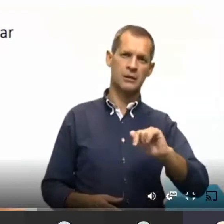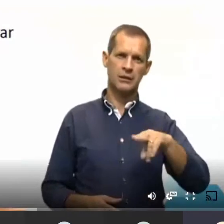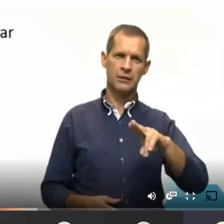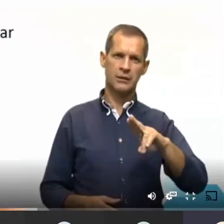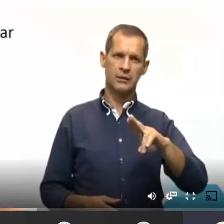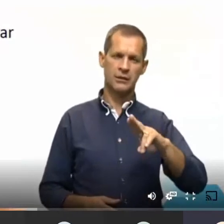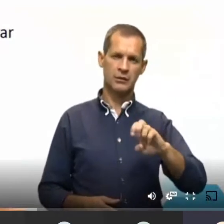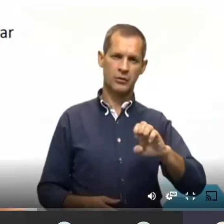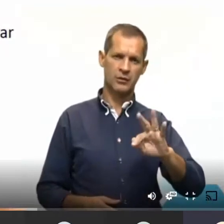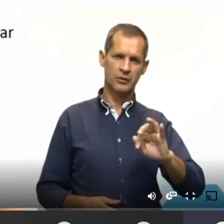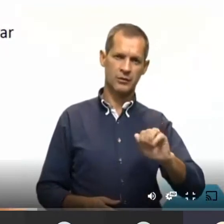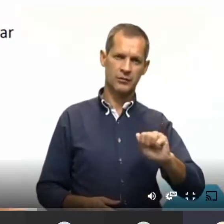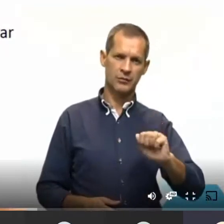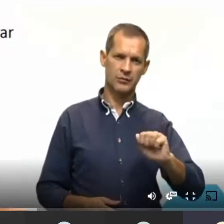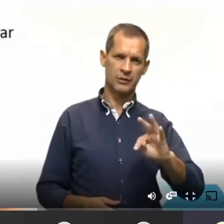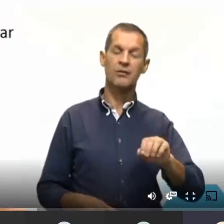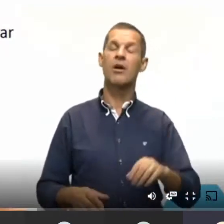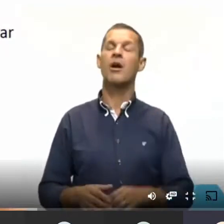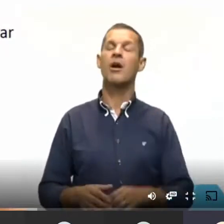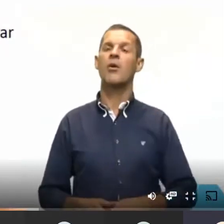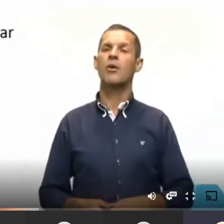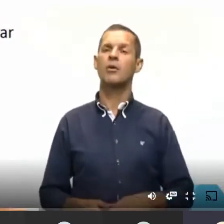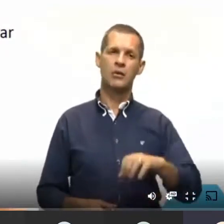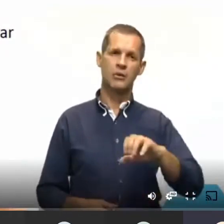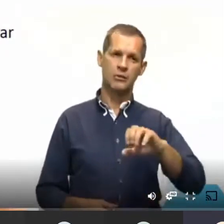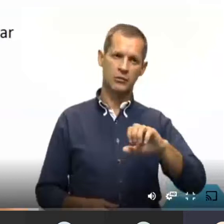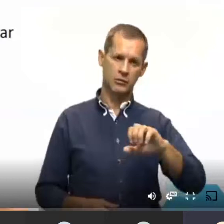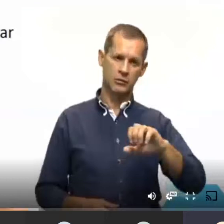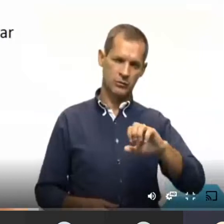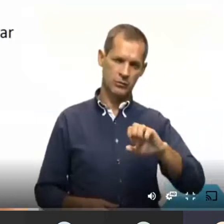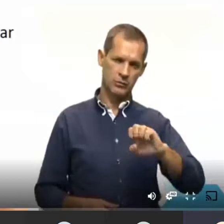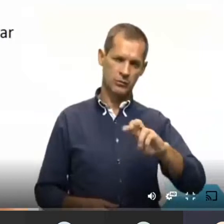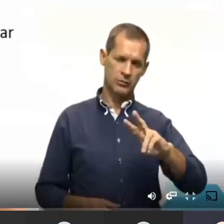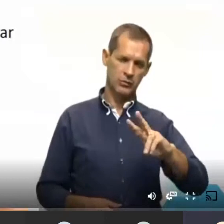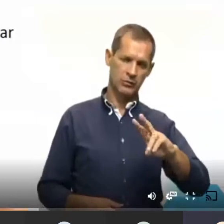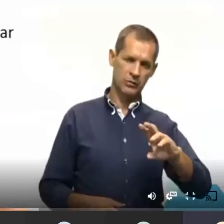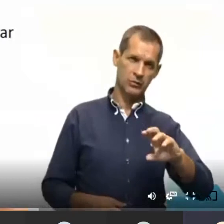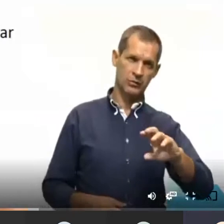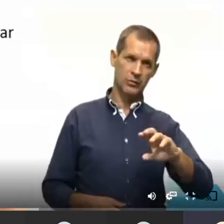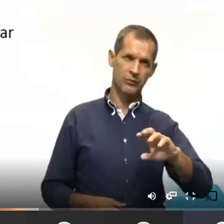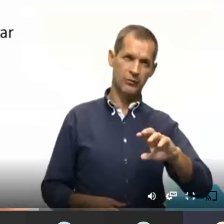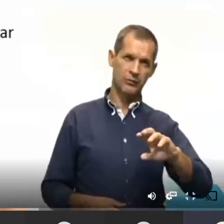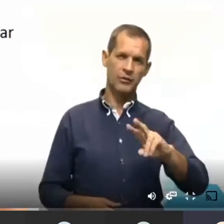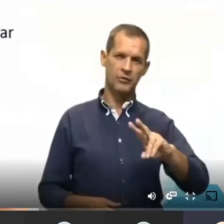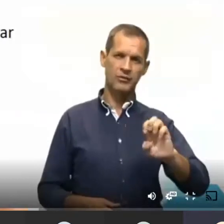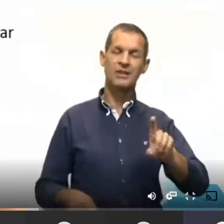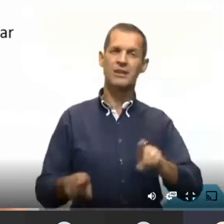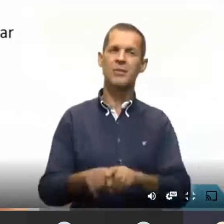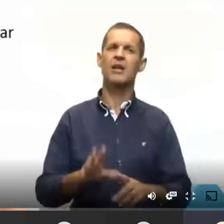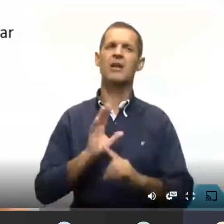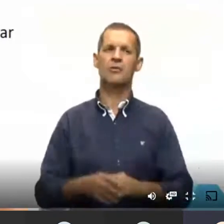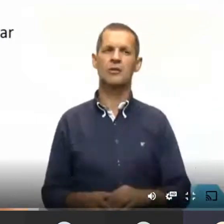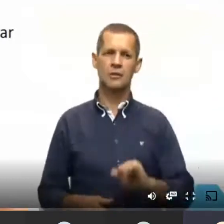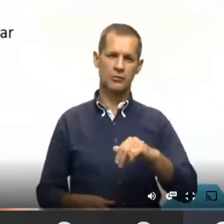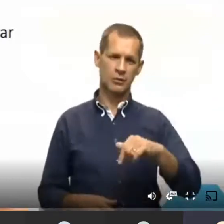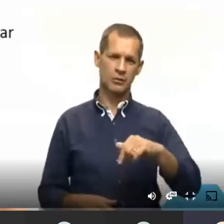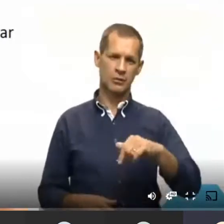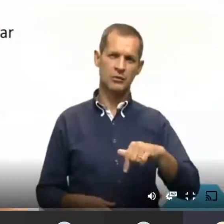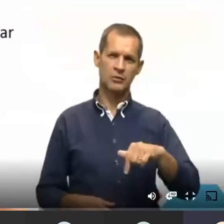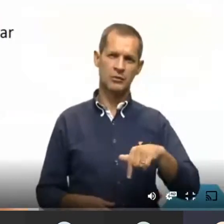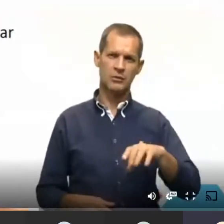O AVE geralmente é causado por isquemia, que leva a hipóxia, que é a diminuição do oxigênio, e,